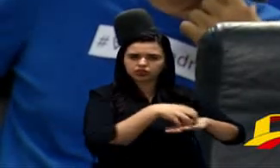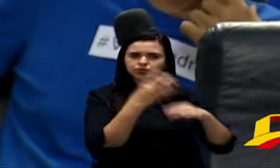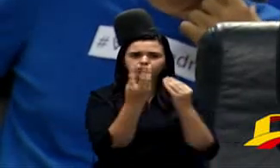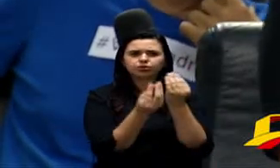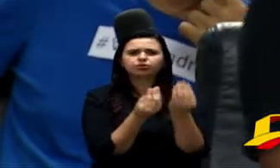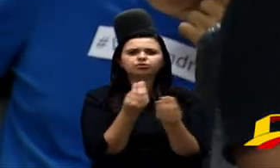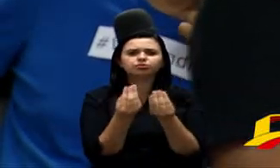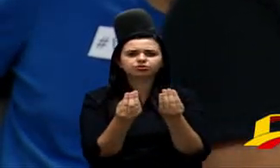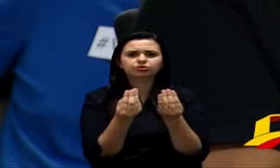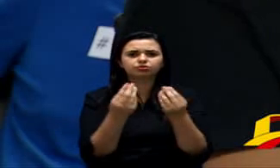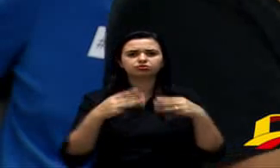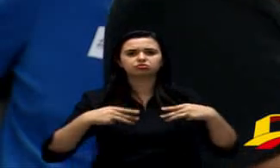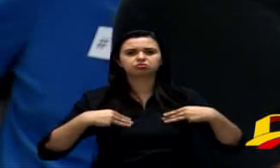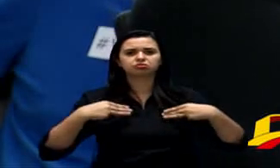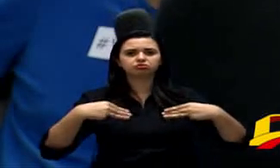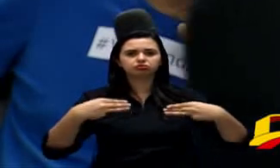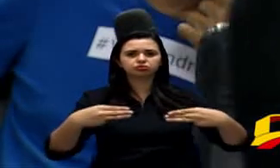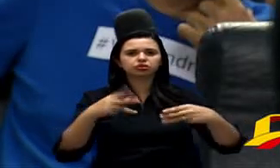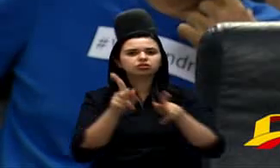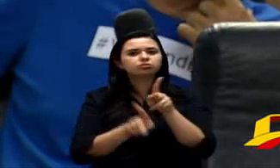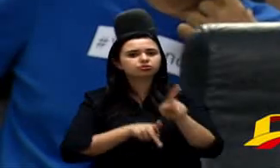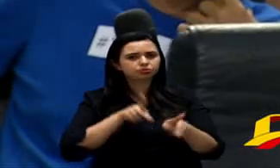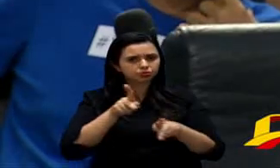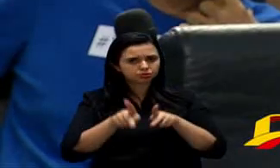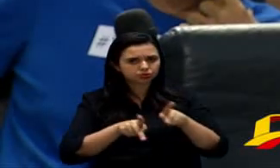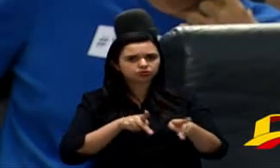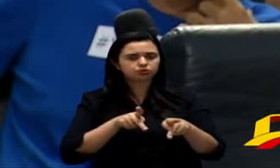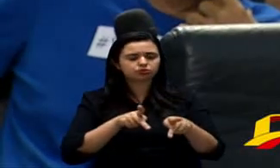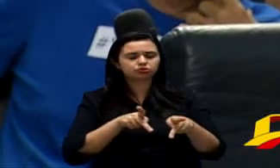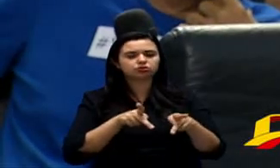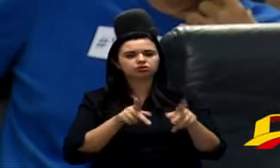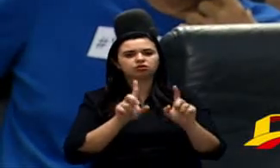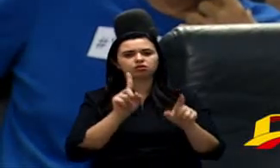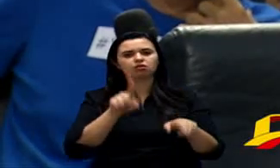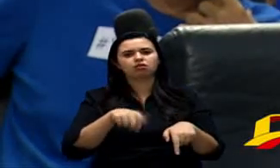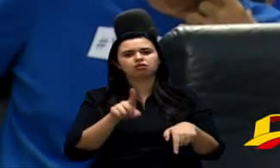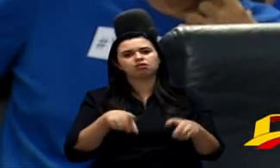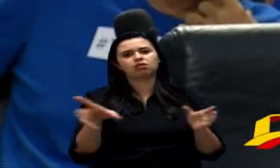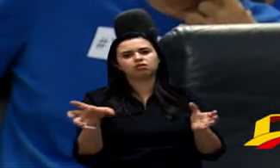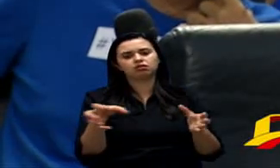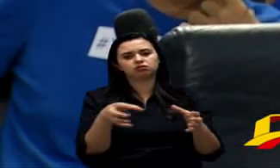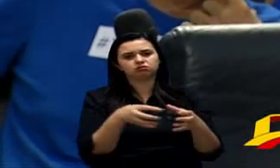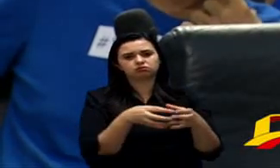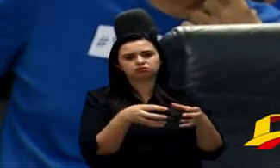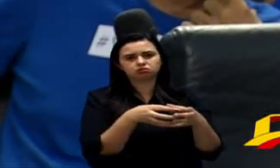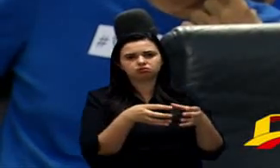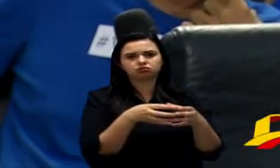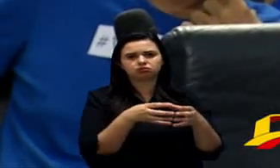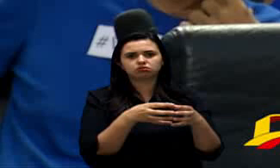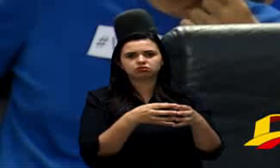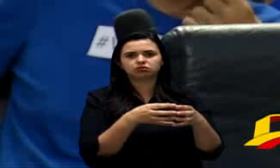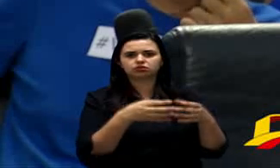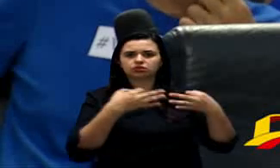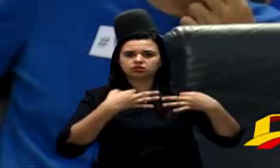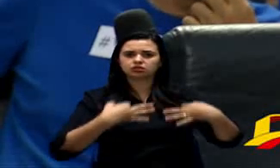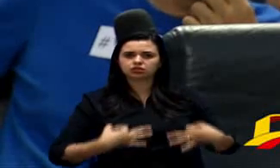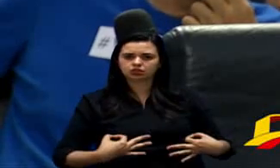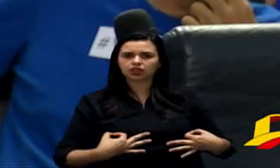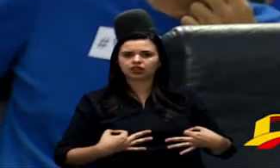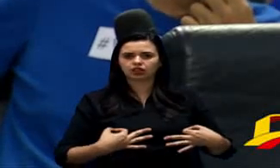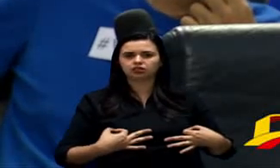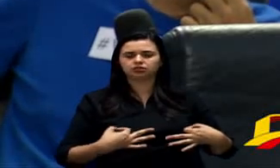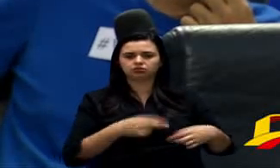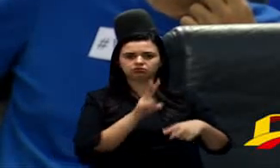Público... Sim, Ministério Público é um órgão extremamente sério e fiscal da